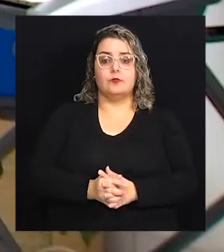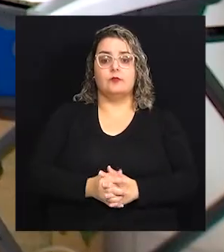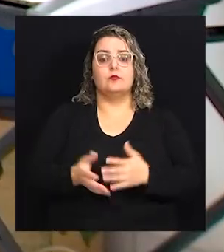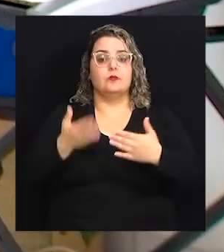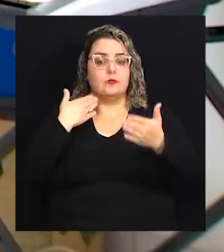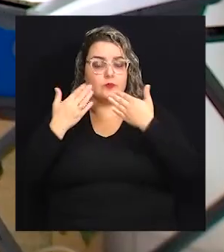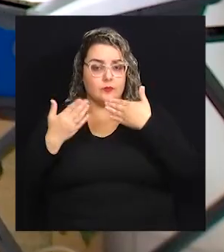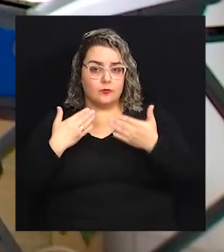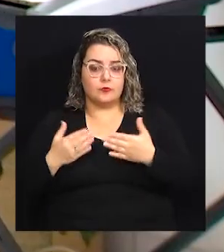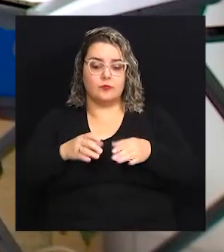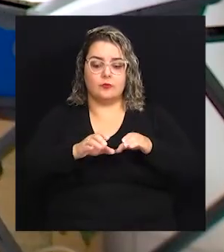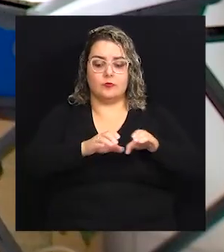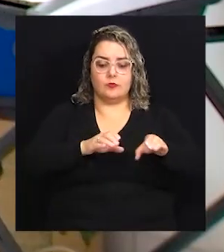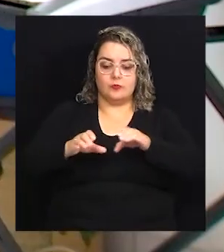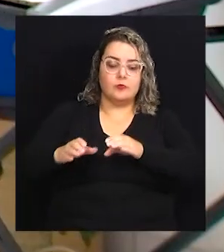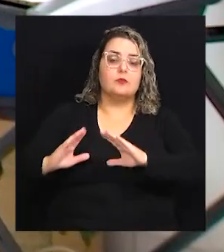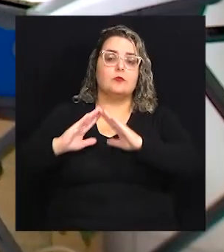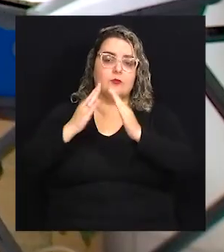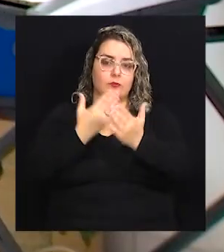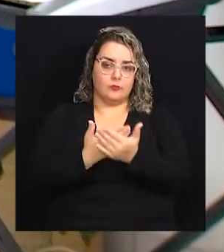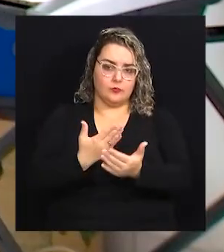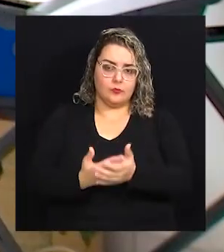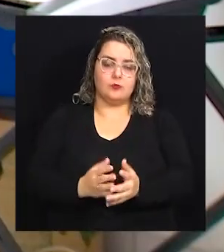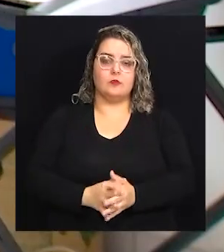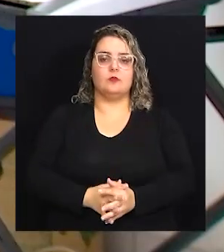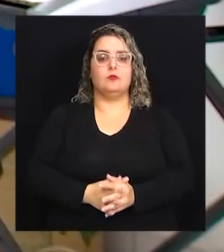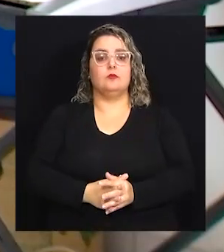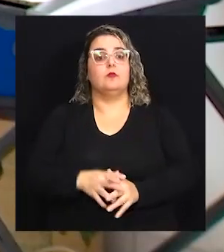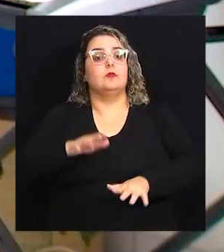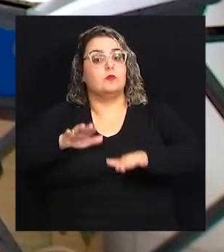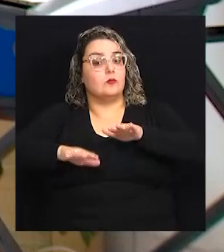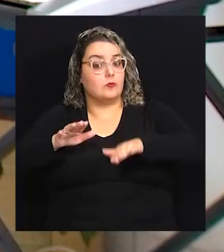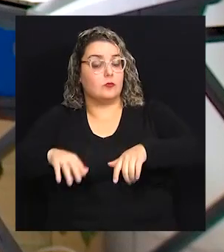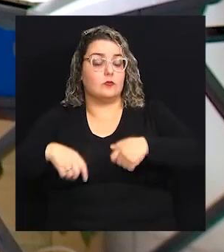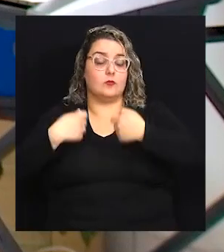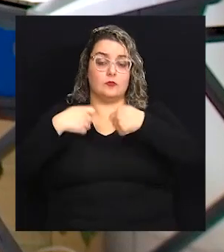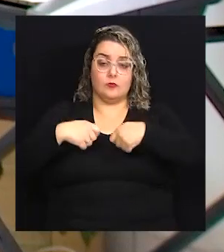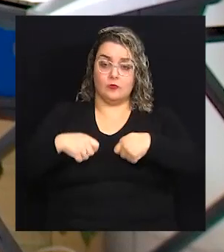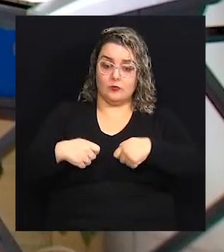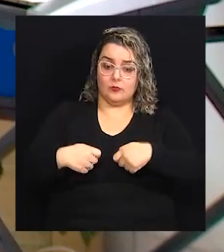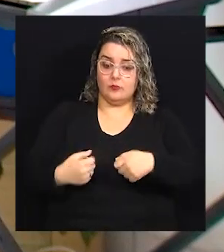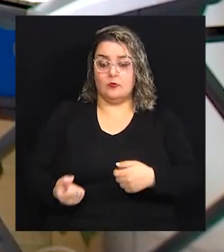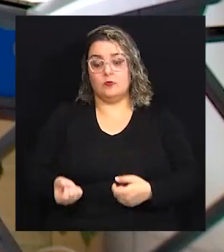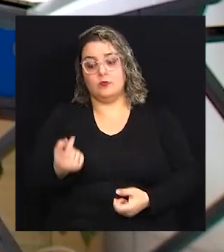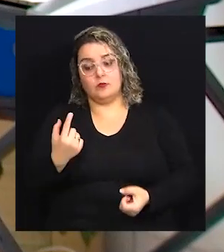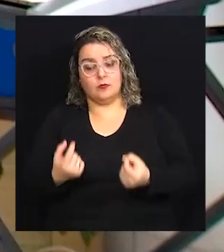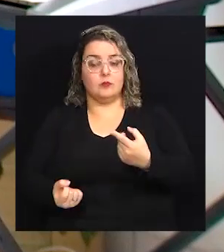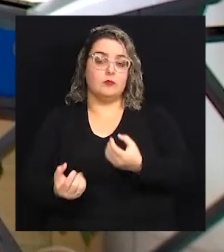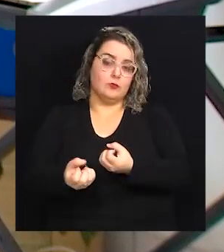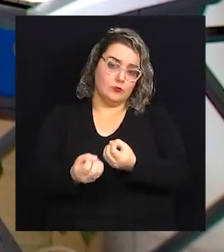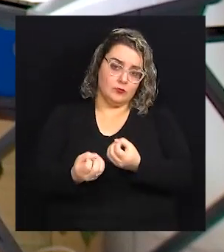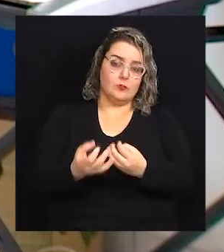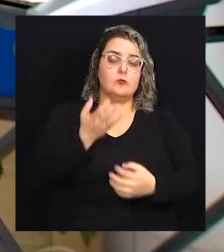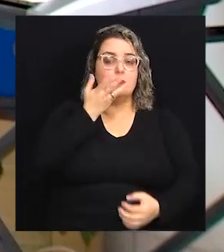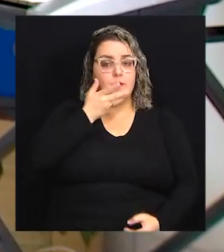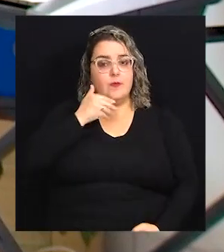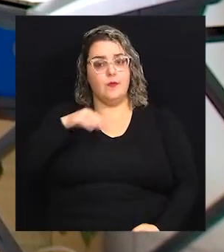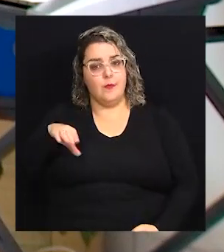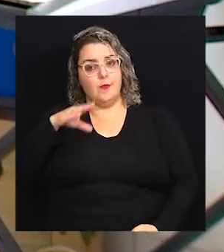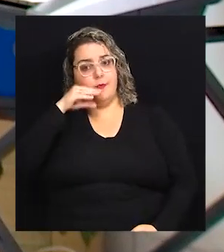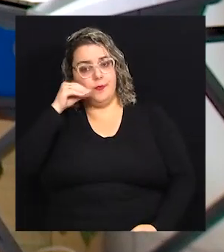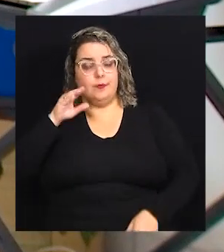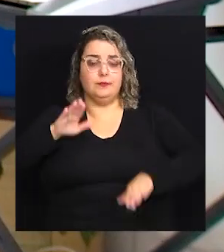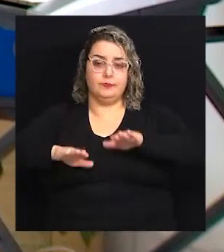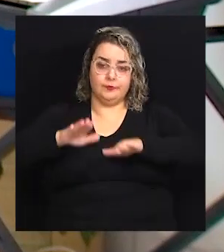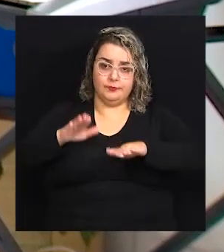um diálogo aberto com os coordenadores das escolas. Muitas vezes a gente precisa de alguma informação da criança ou do